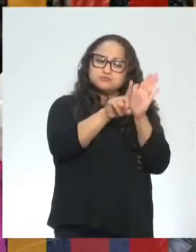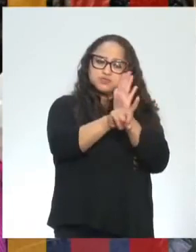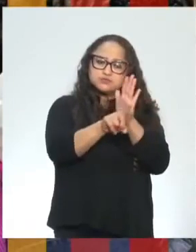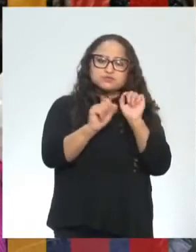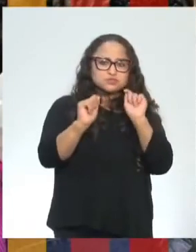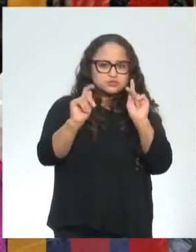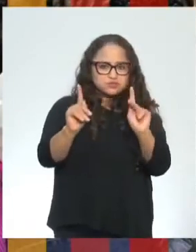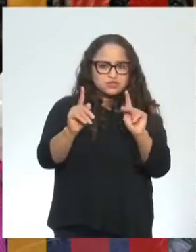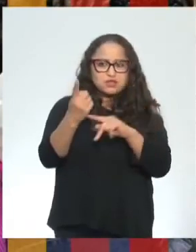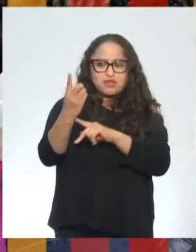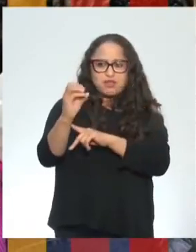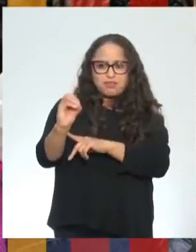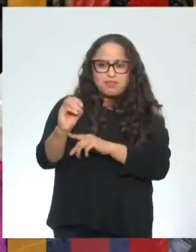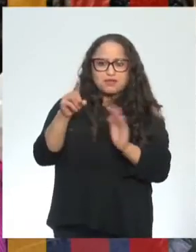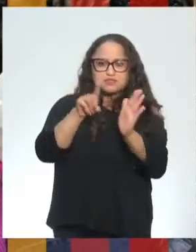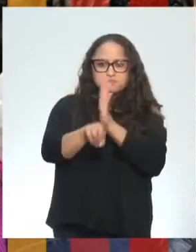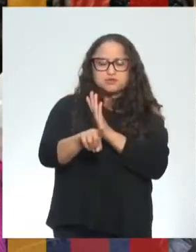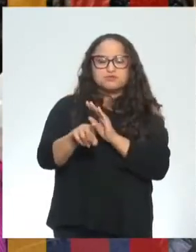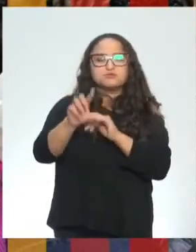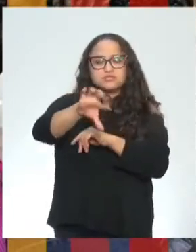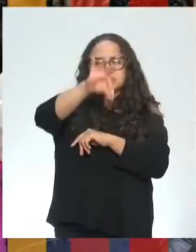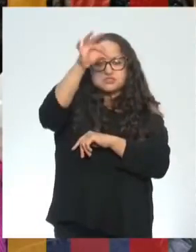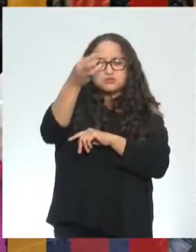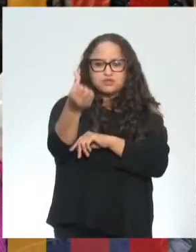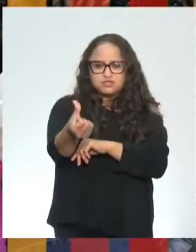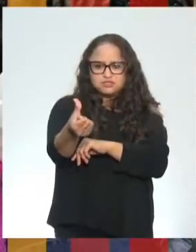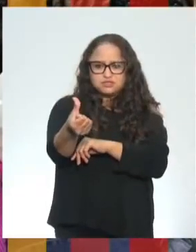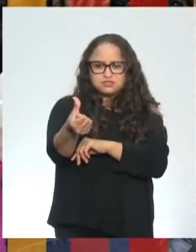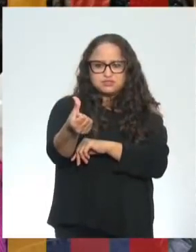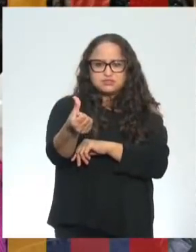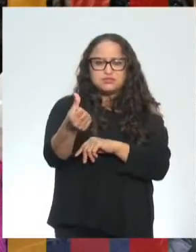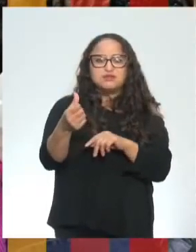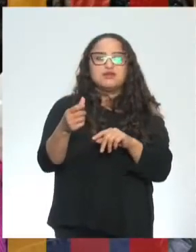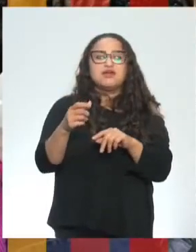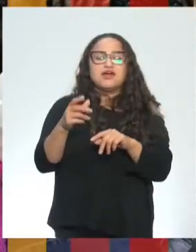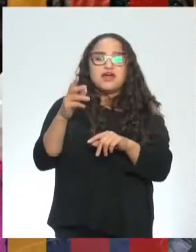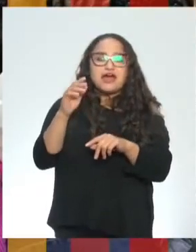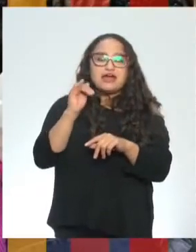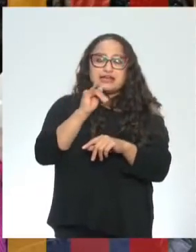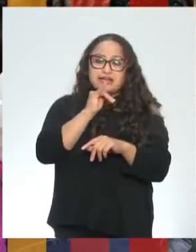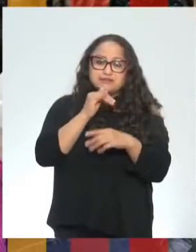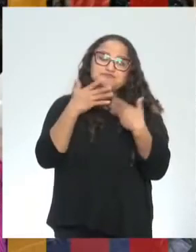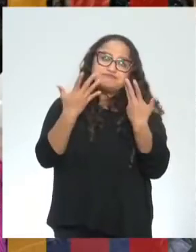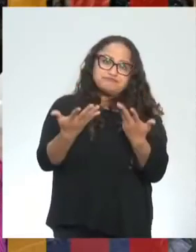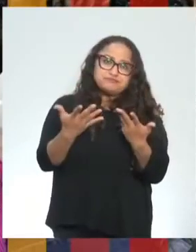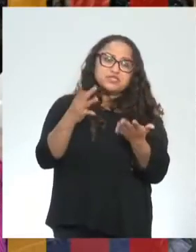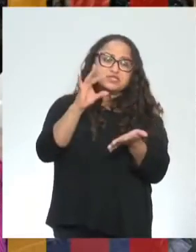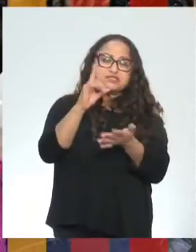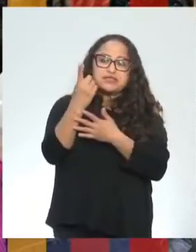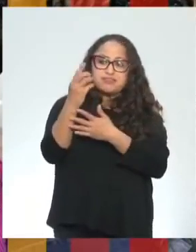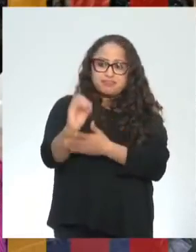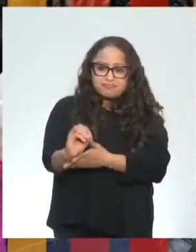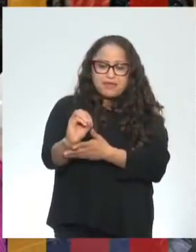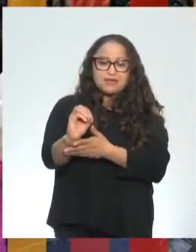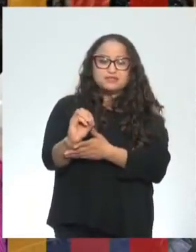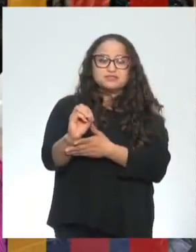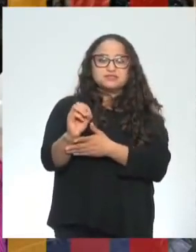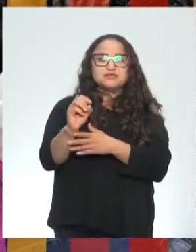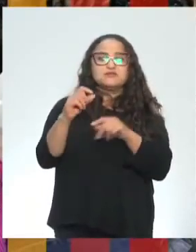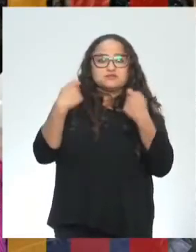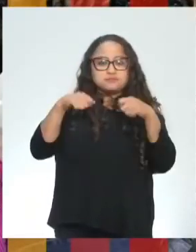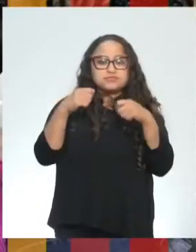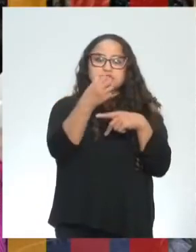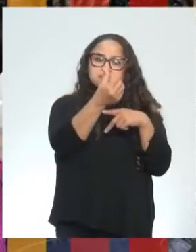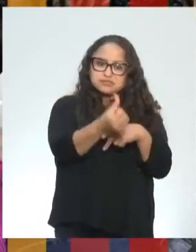isso mesmo são dez perguntas eu tenho que escolher seis né Na realidade são 10 e itinerários escolher dos 10 eles tem que escolher